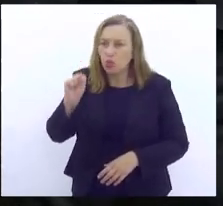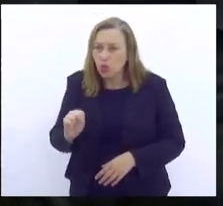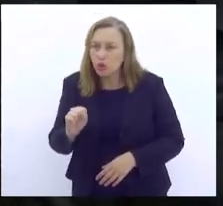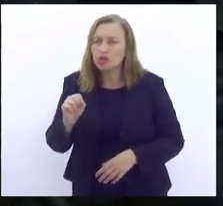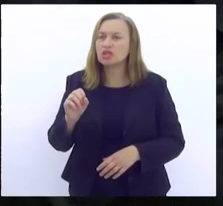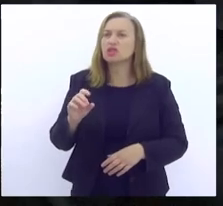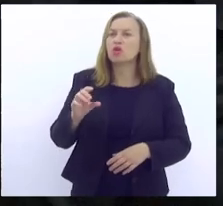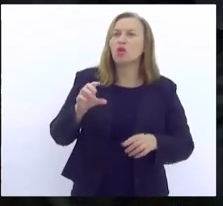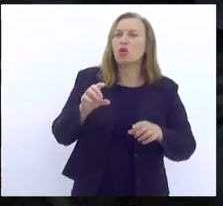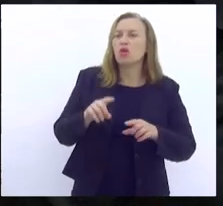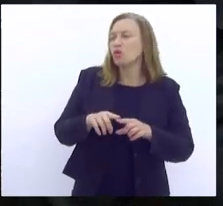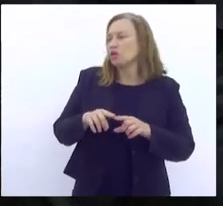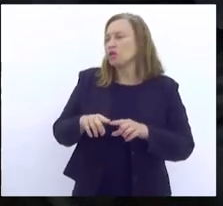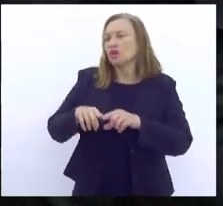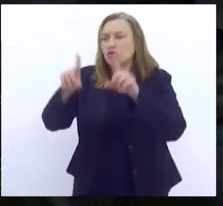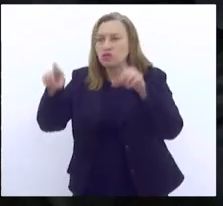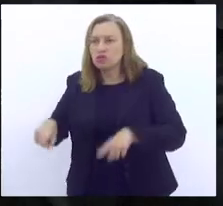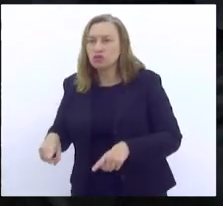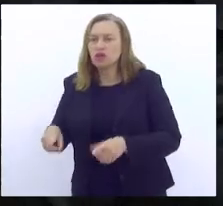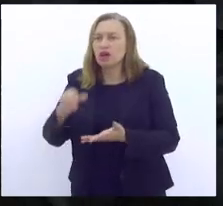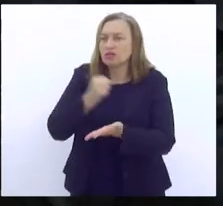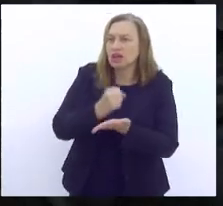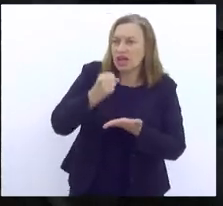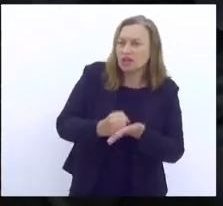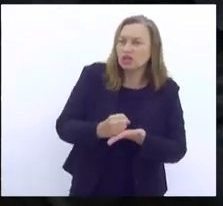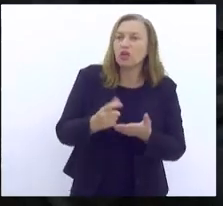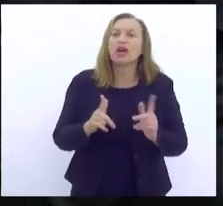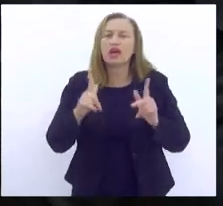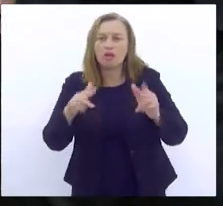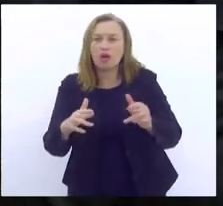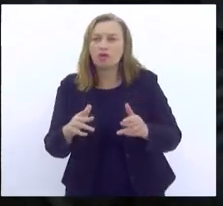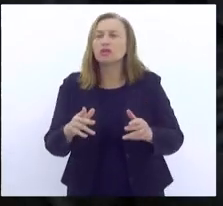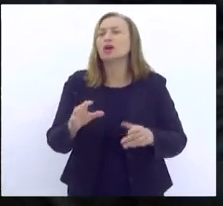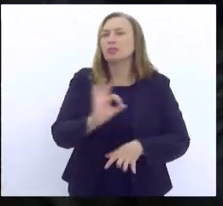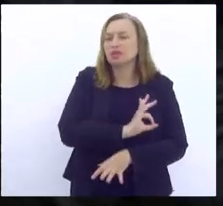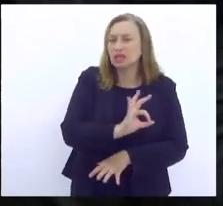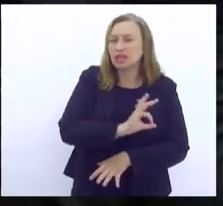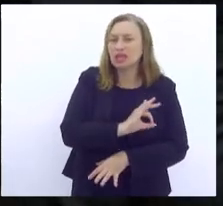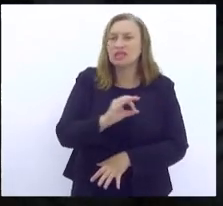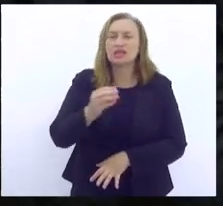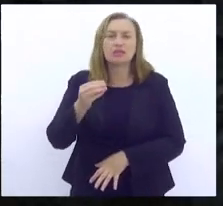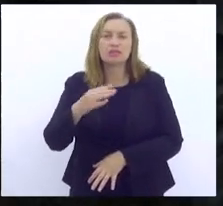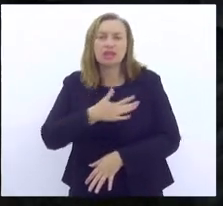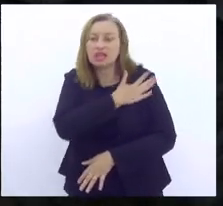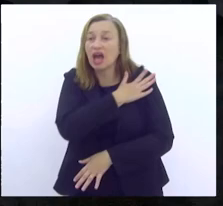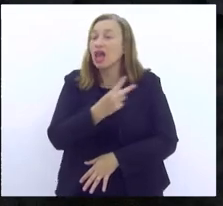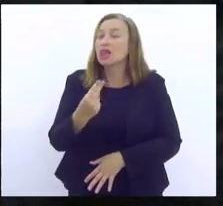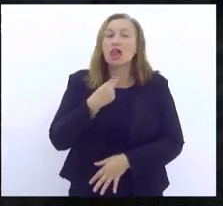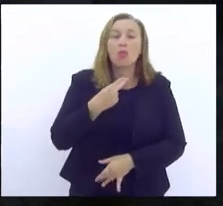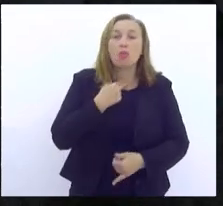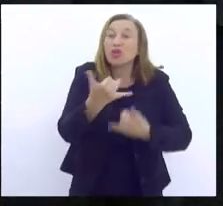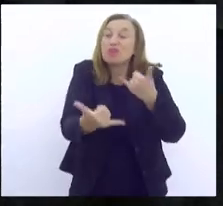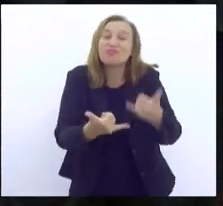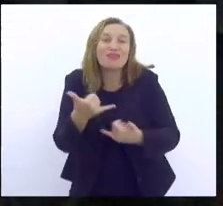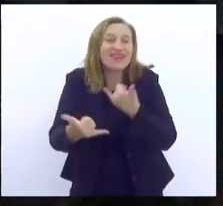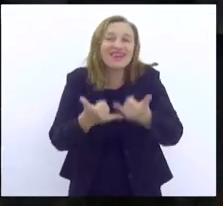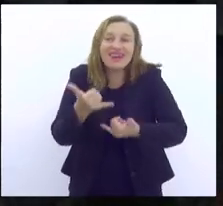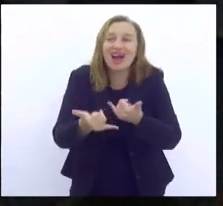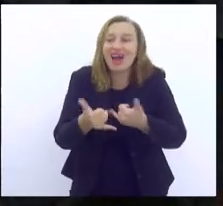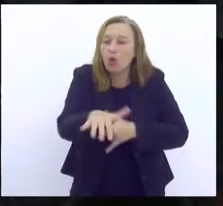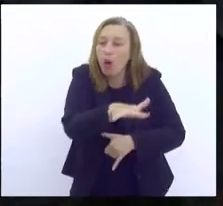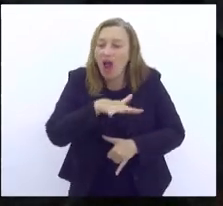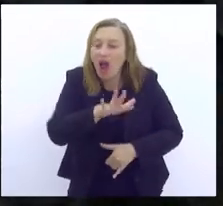de cartório, investigadores, a mesma coisa na polícia militar. Não se pode brincar com a área de